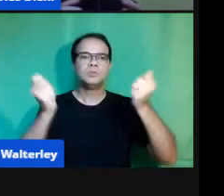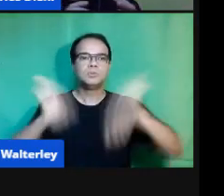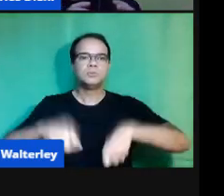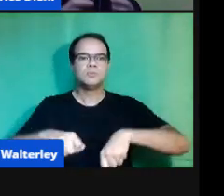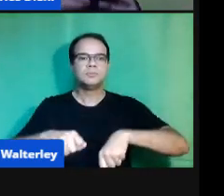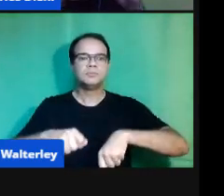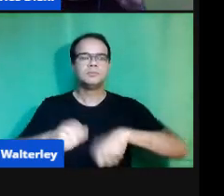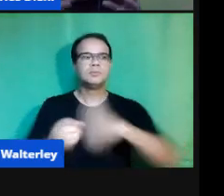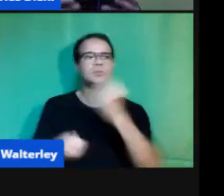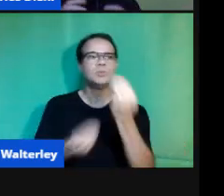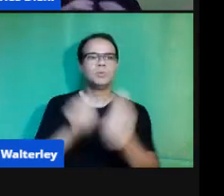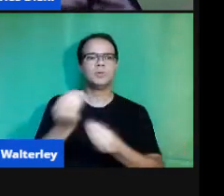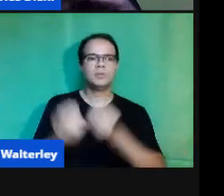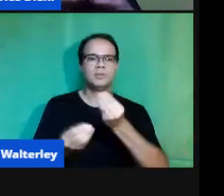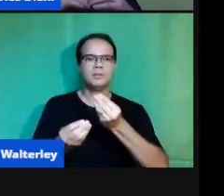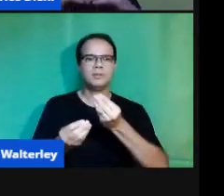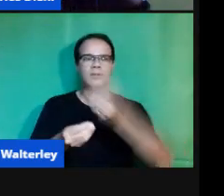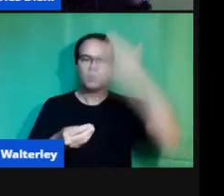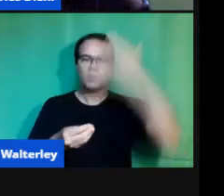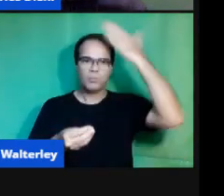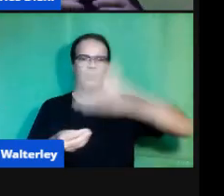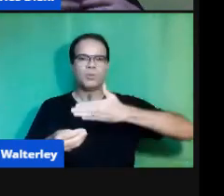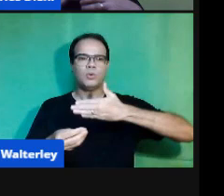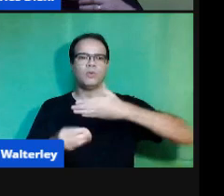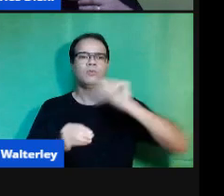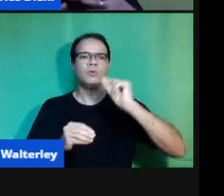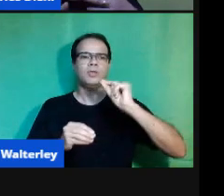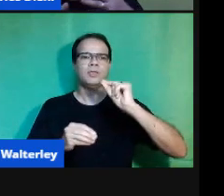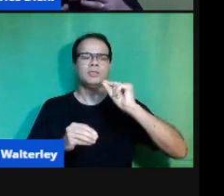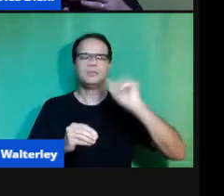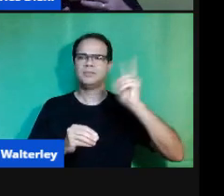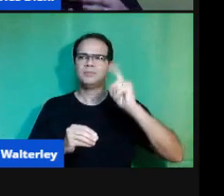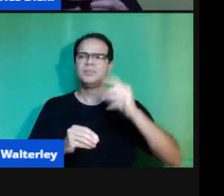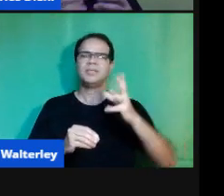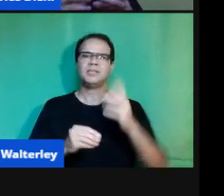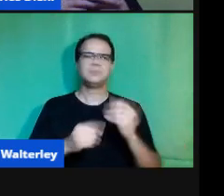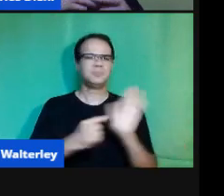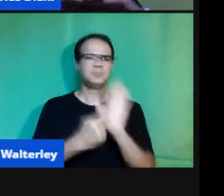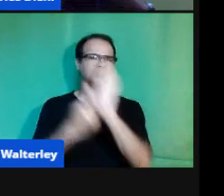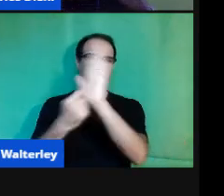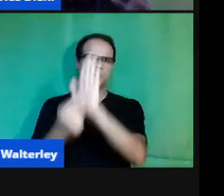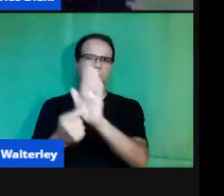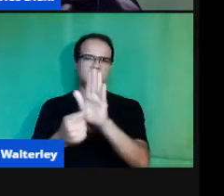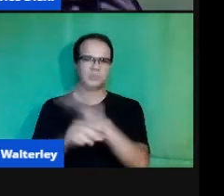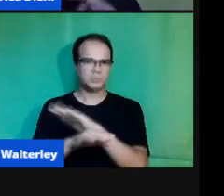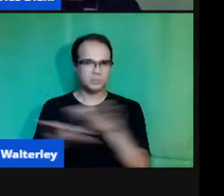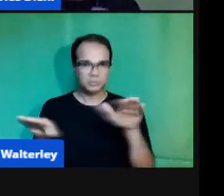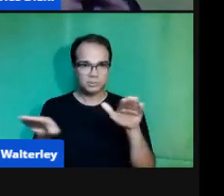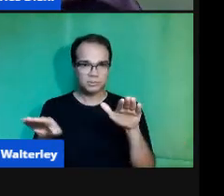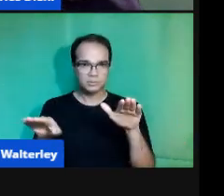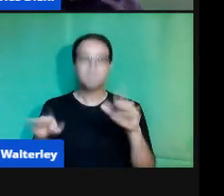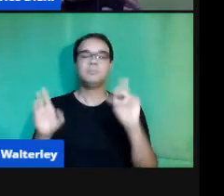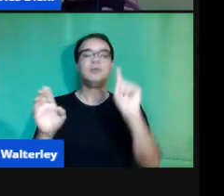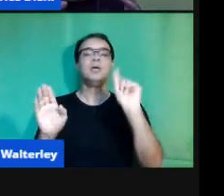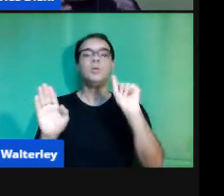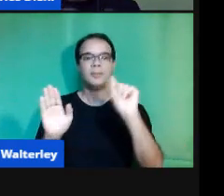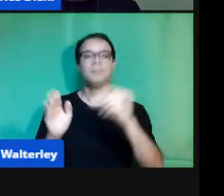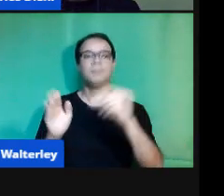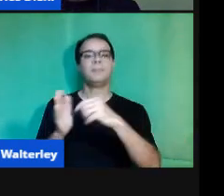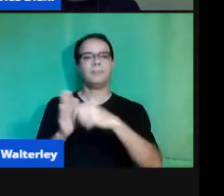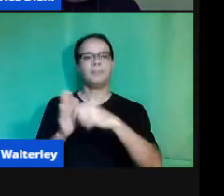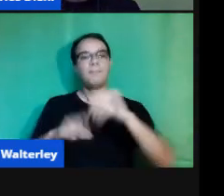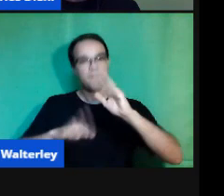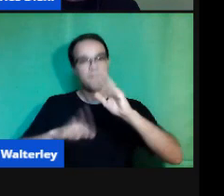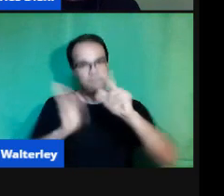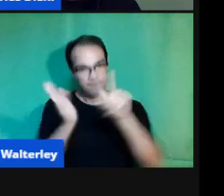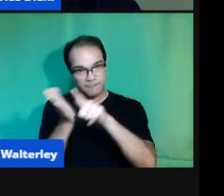que você quer provar, não é uma ideia, é só um conceito que você quer demonstrar, mas coloque isso no papel, faça isso em 10